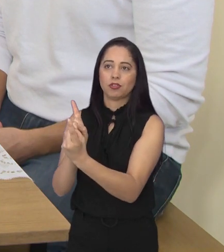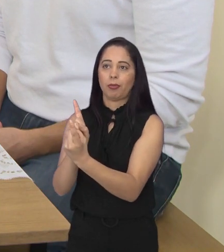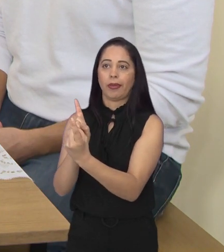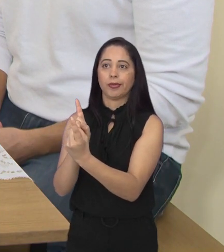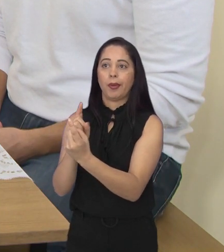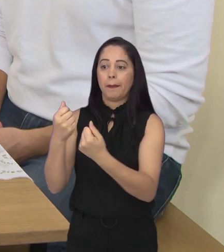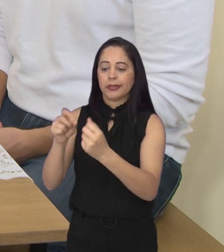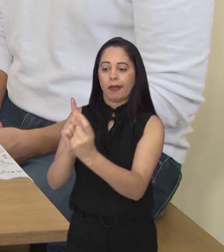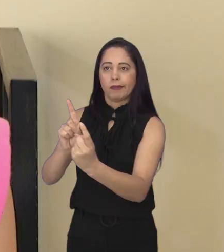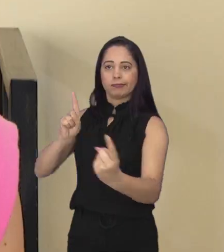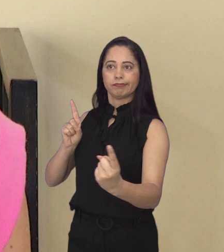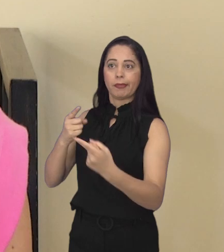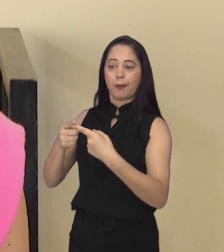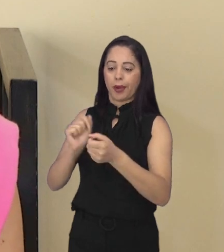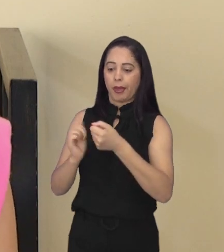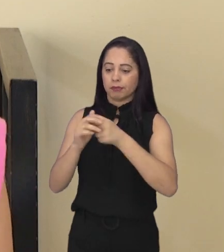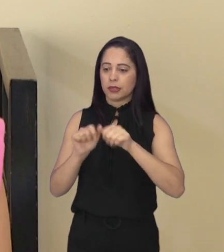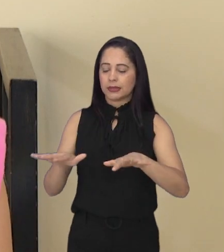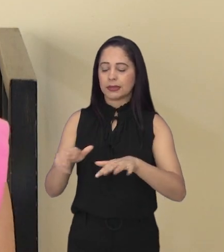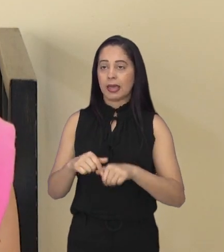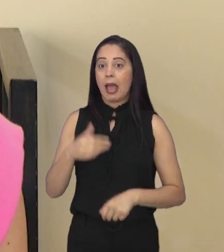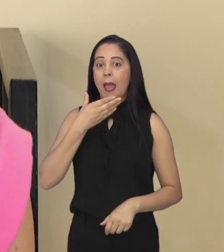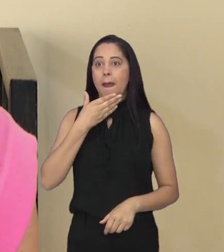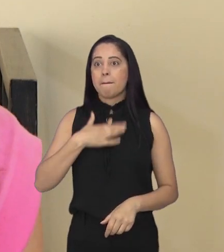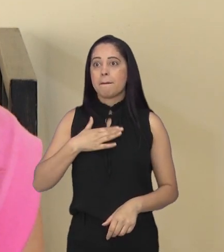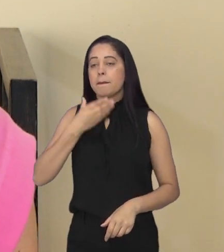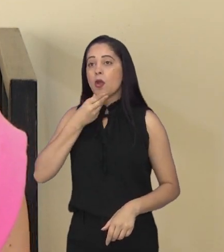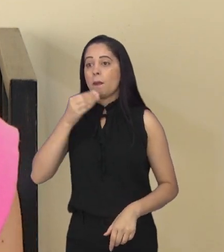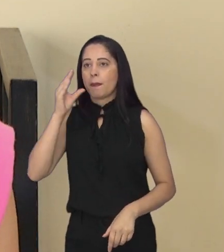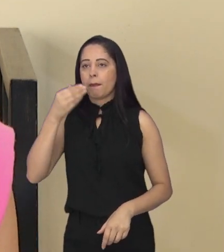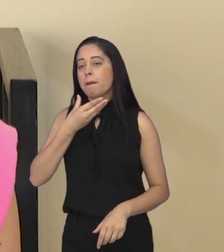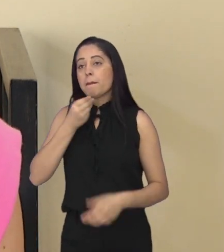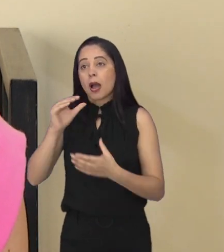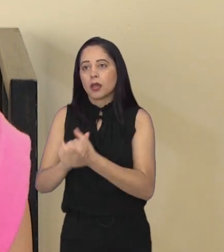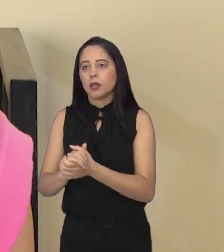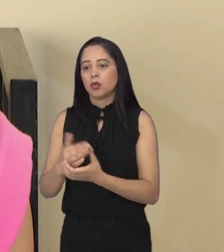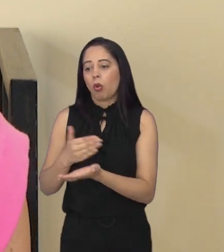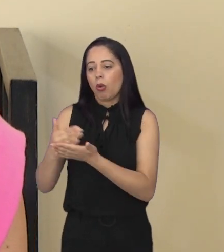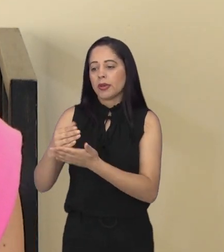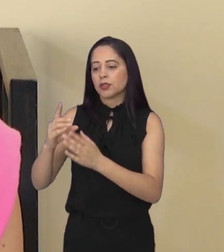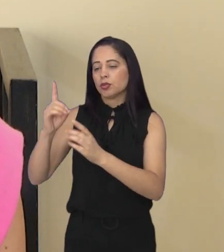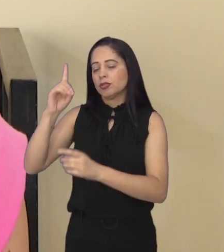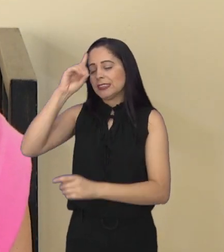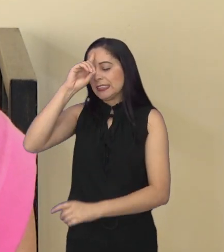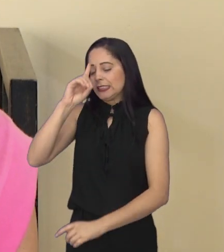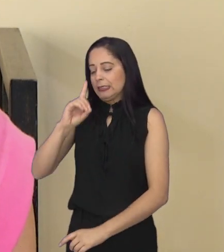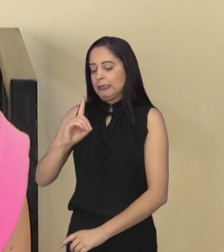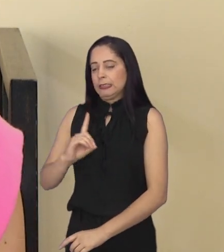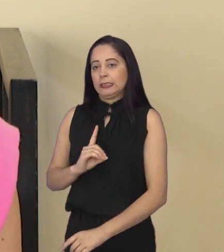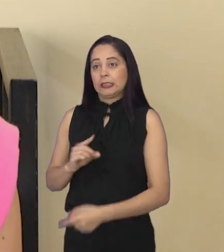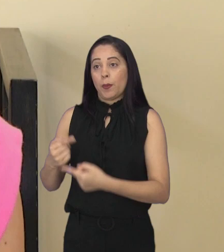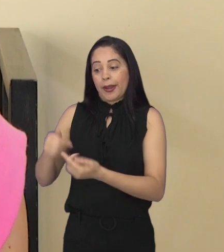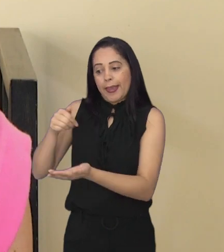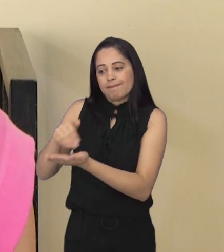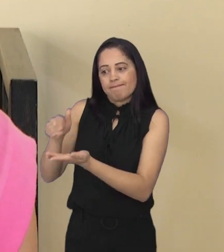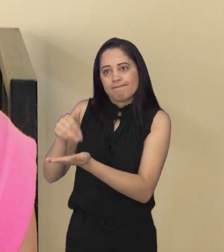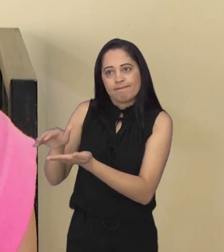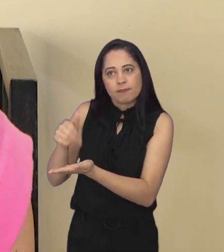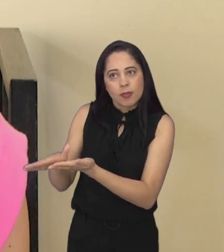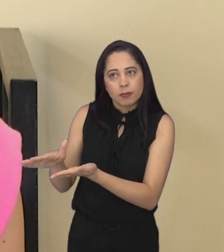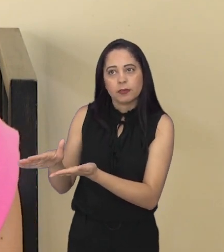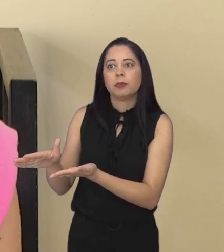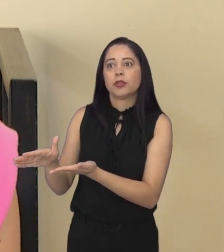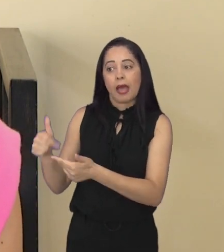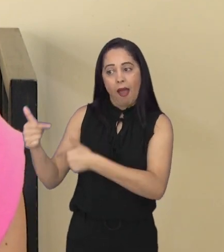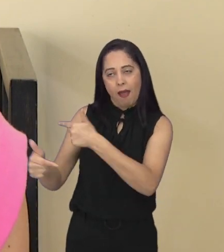mas quando eu olhei pro meu marido e vi que ele estava caindo numa depressão, porque ele nunca tinha sido mandado embora, ele tinha acabado de